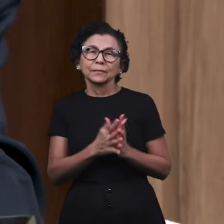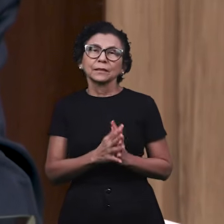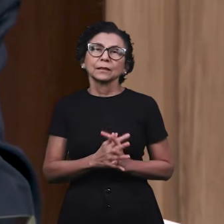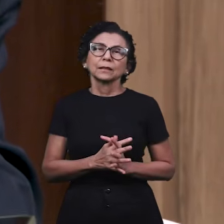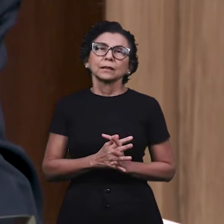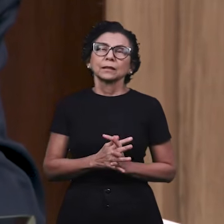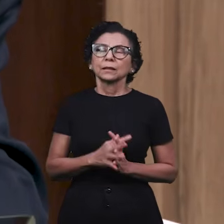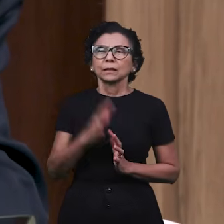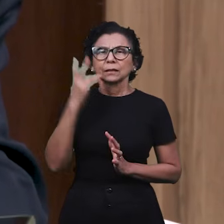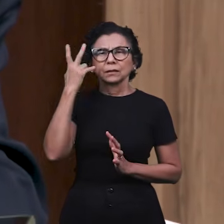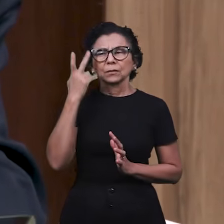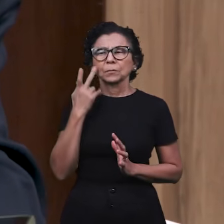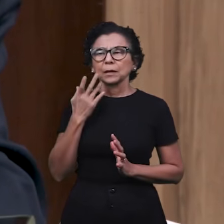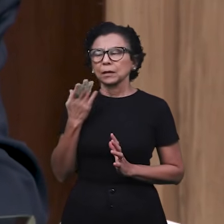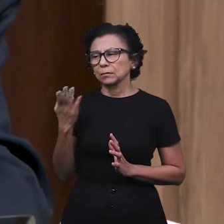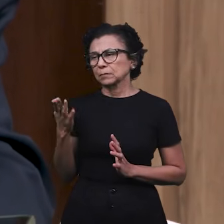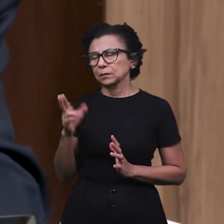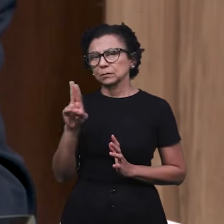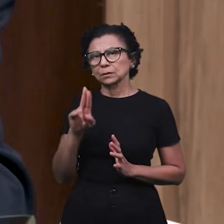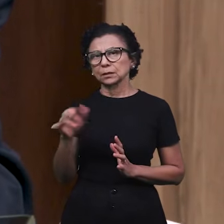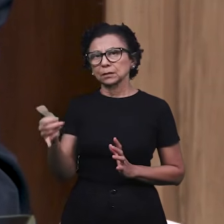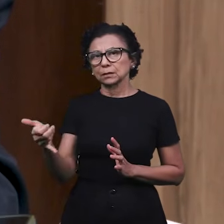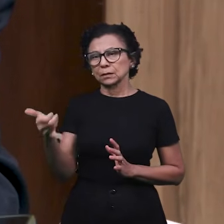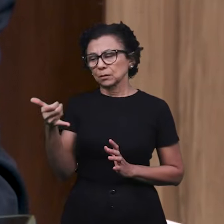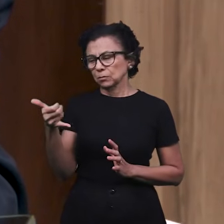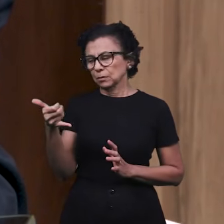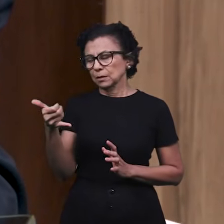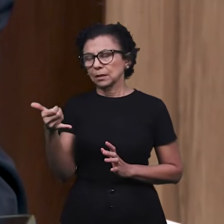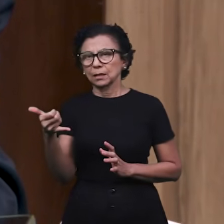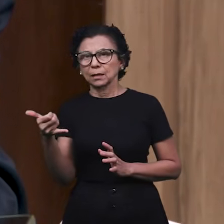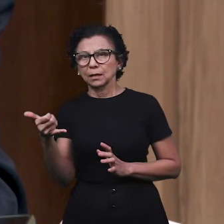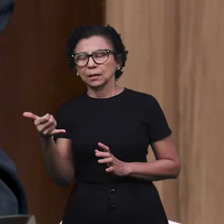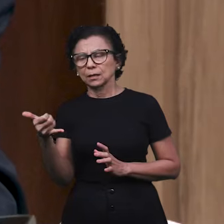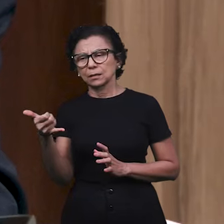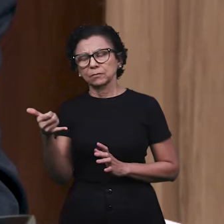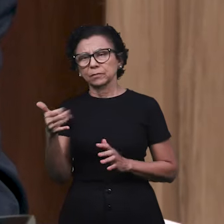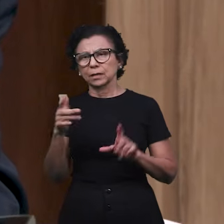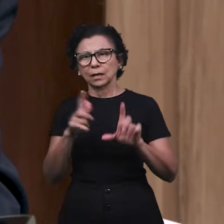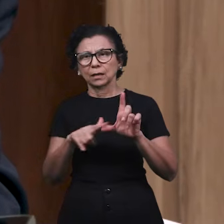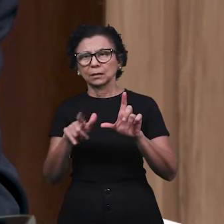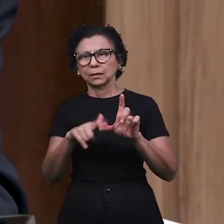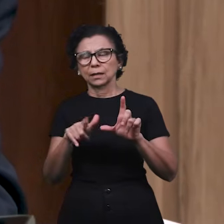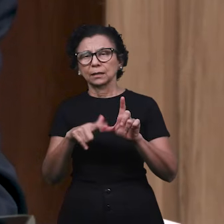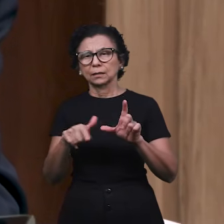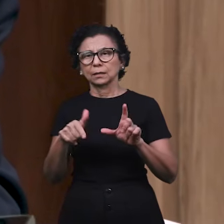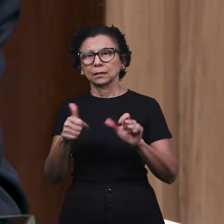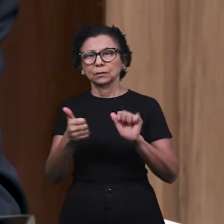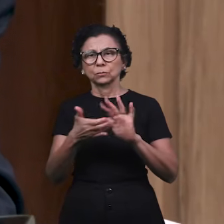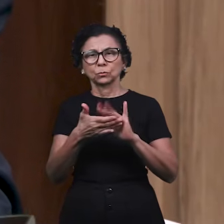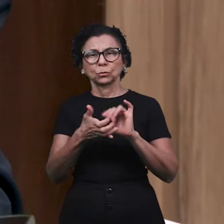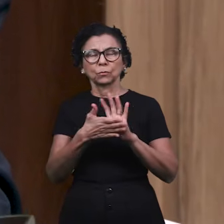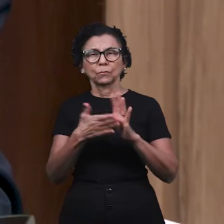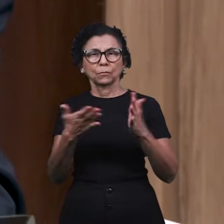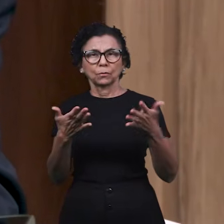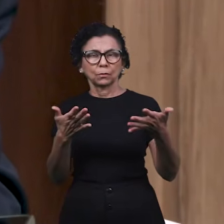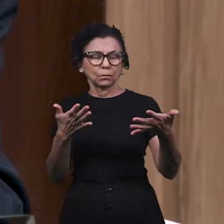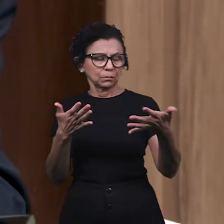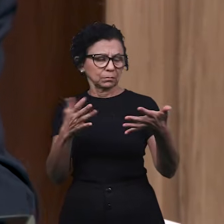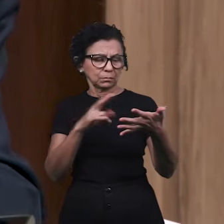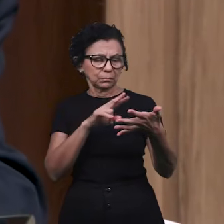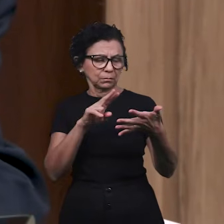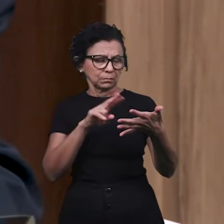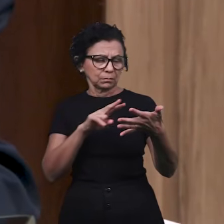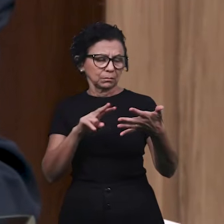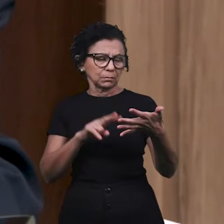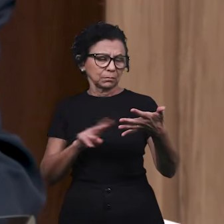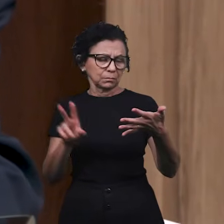muito comum os irmãos usarem celular para poder ver ali a cifra do hino, a letra do hino. Então, às